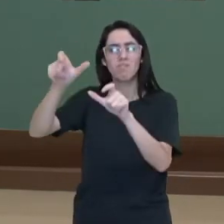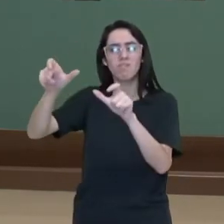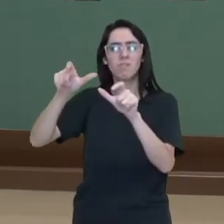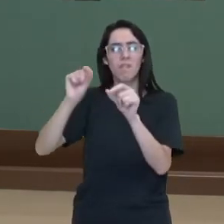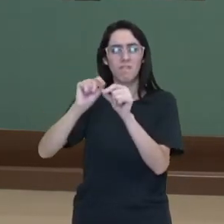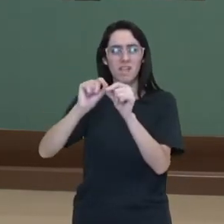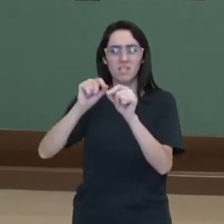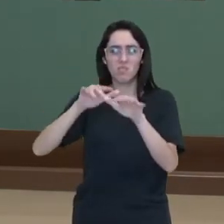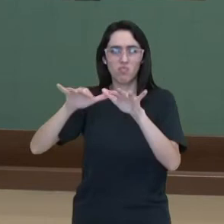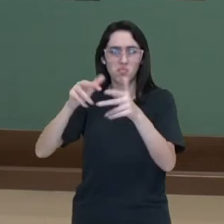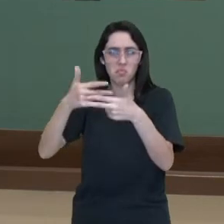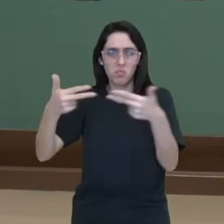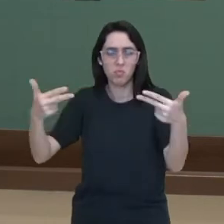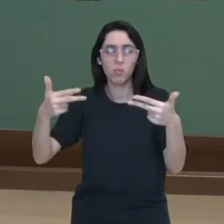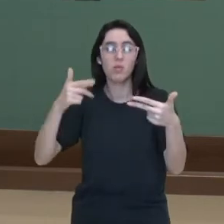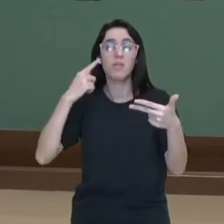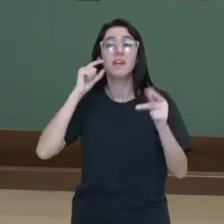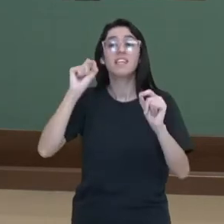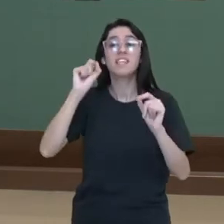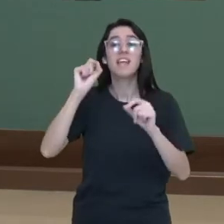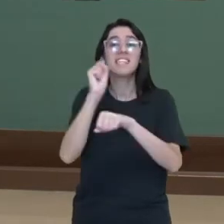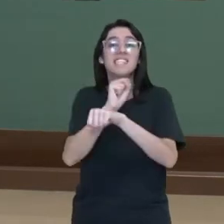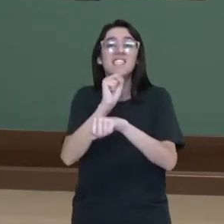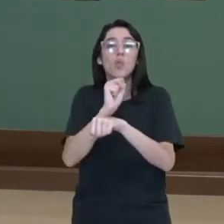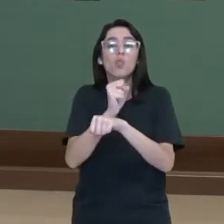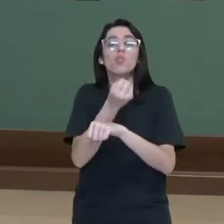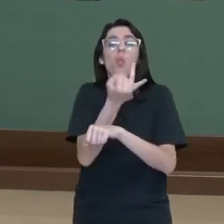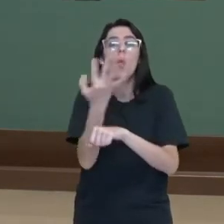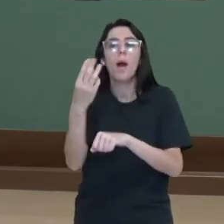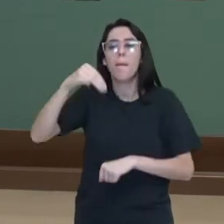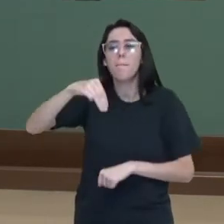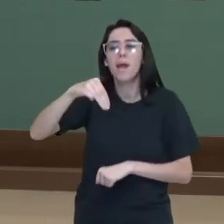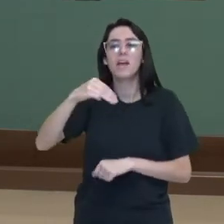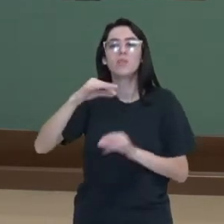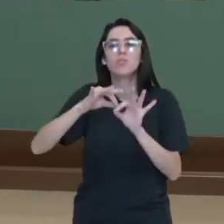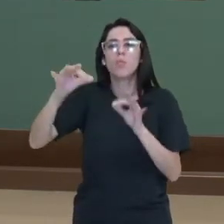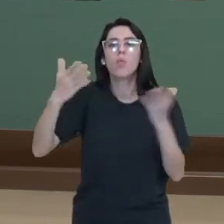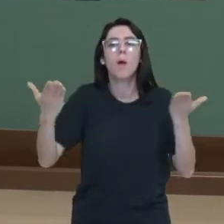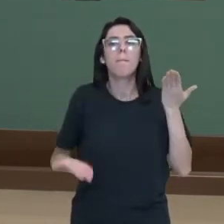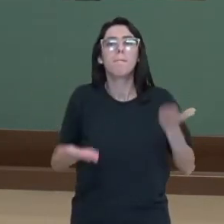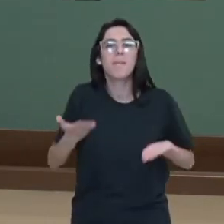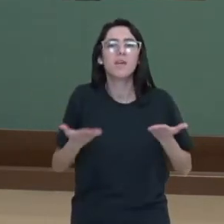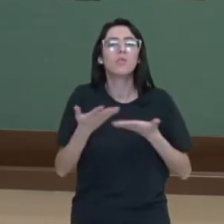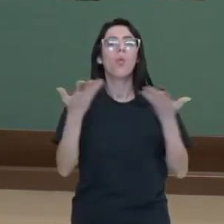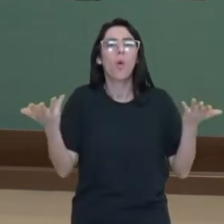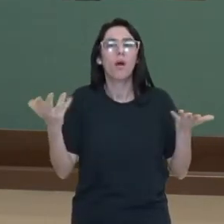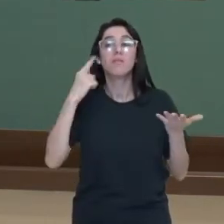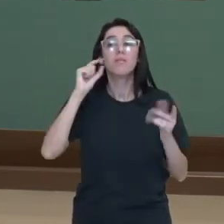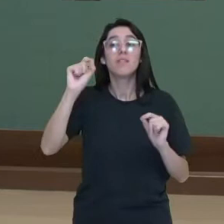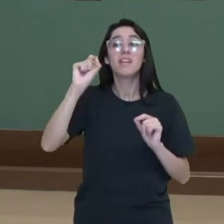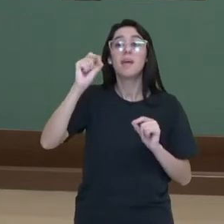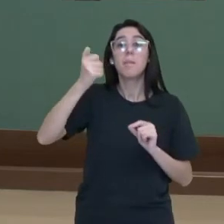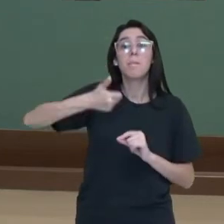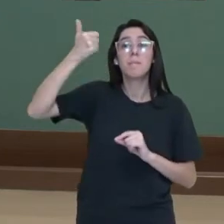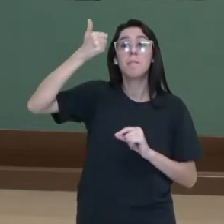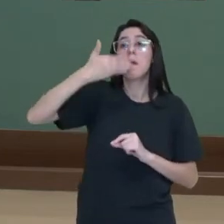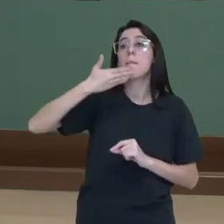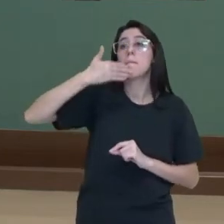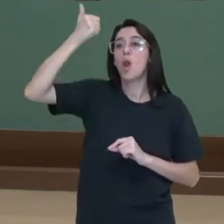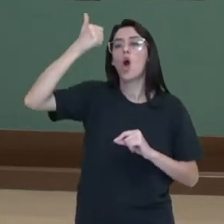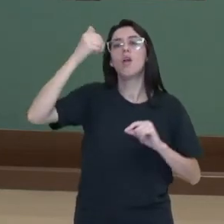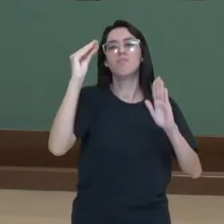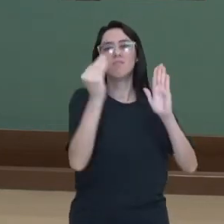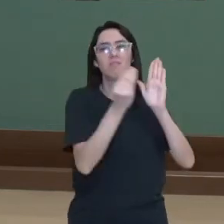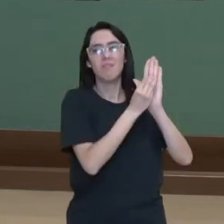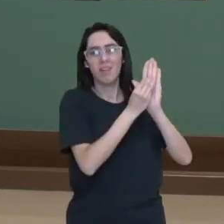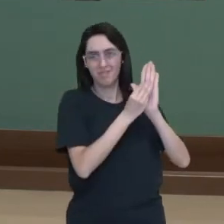em quilos. Vence o atleta que conseguir o melhor resultado, a melhor marca. Os